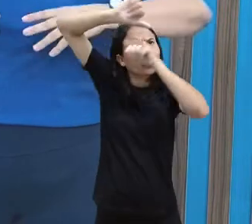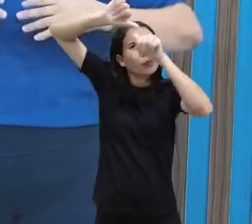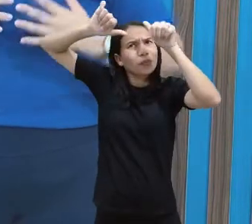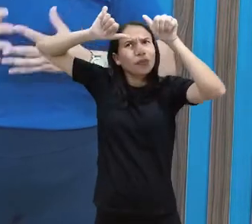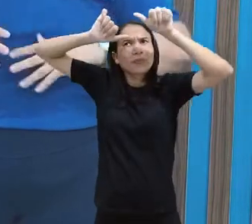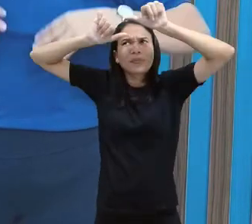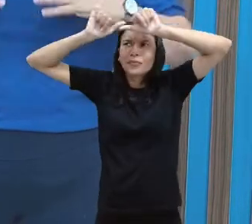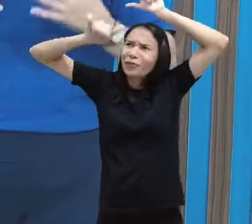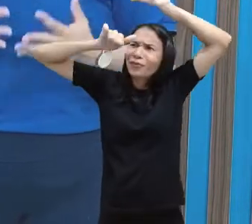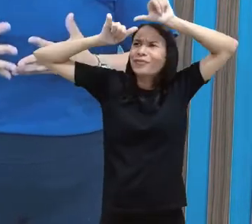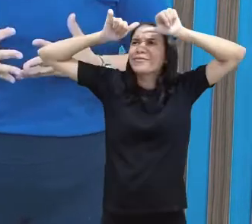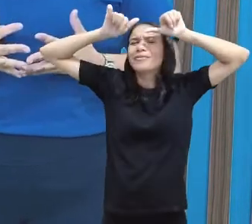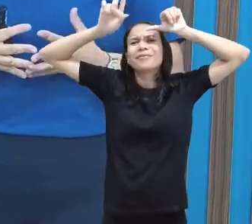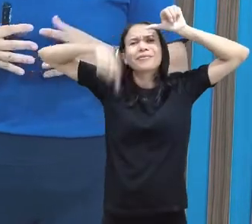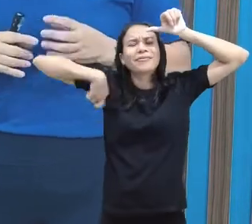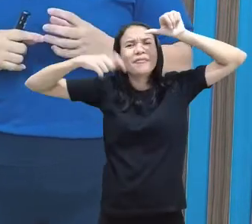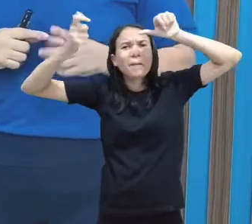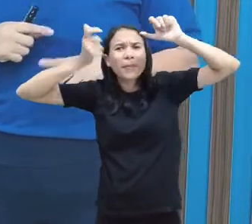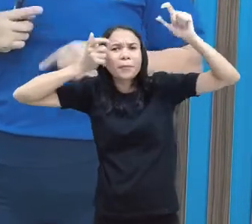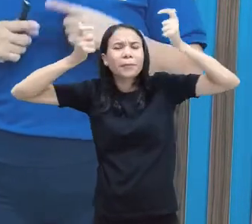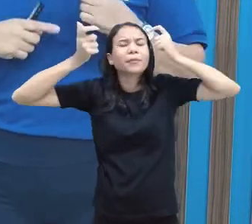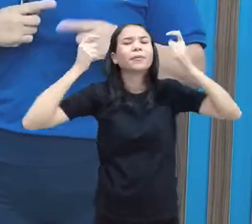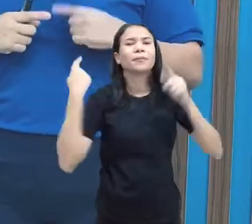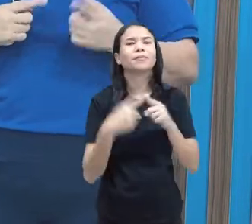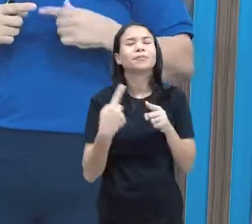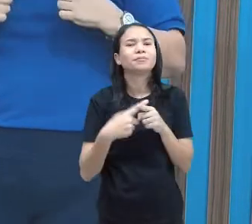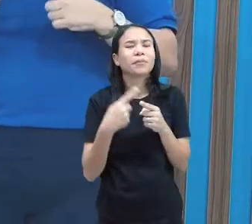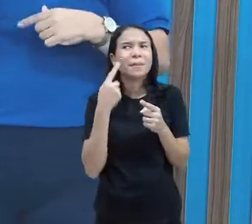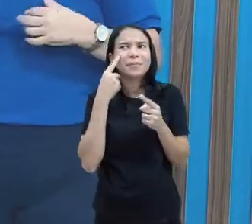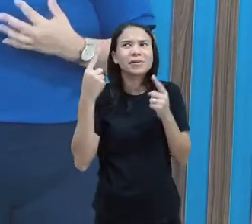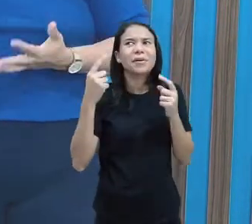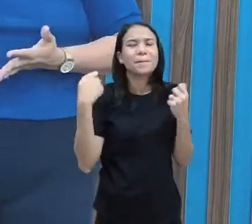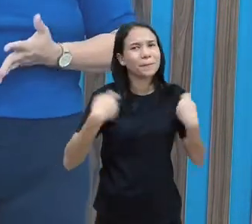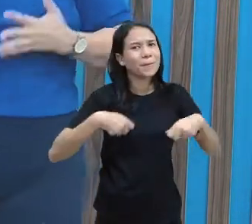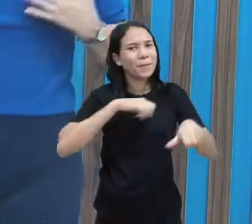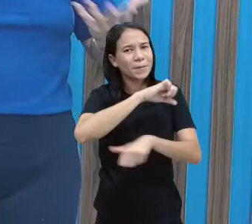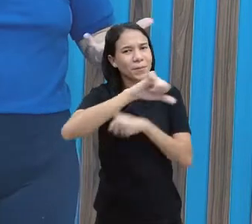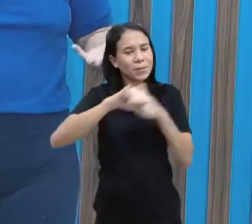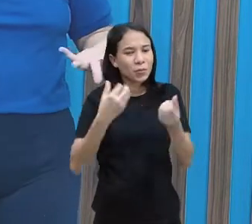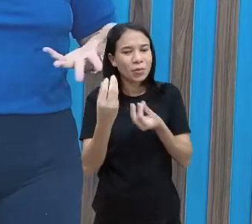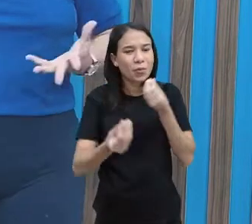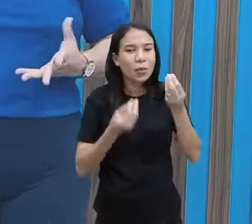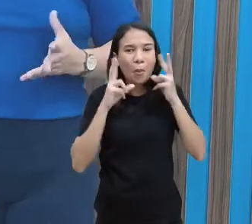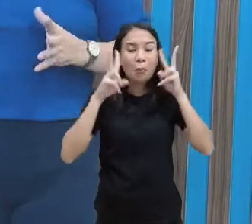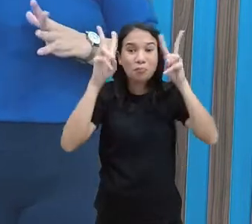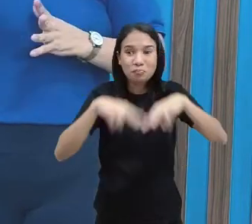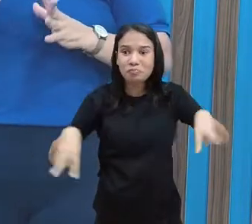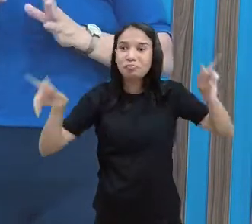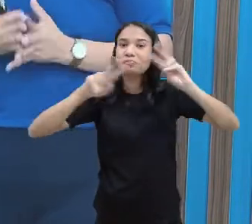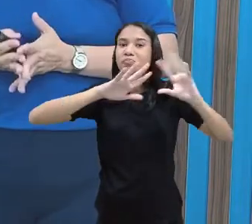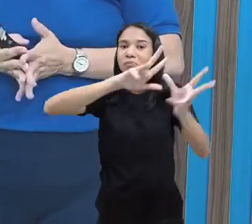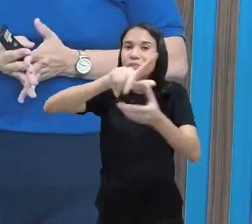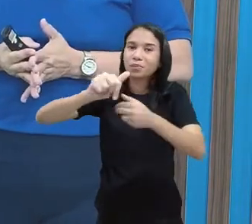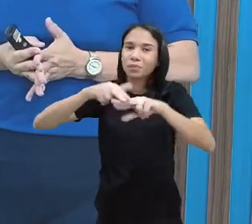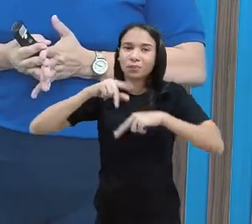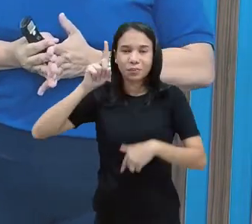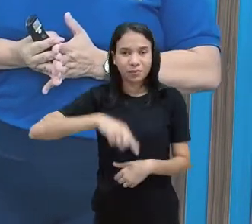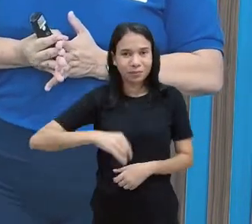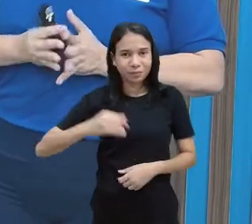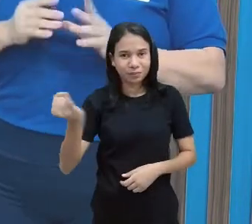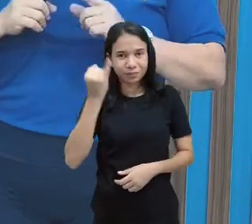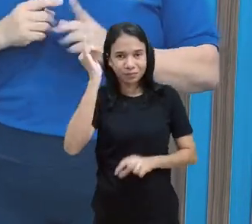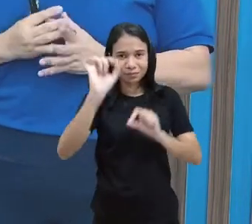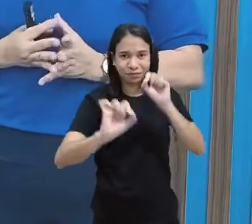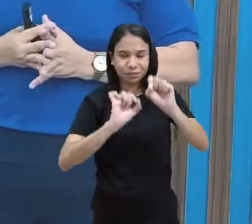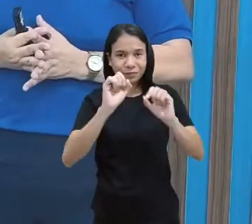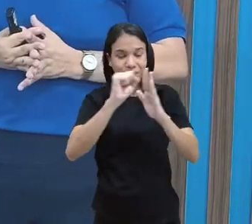artistas, né, dos intelectuais, e fizeram com que eles começassem a mudar a forma de ver o mundo. Então, uma coisa importante foi